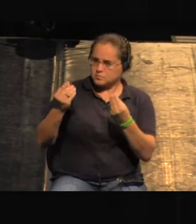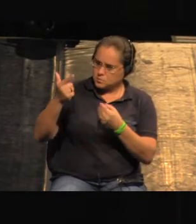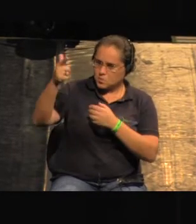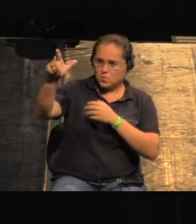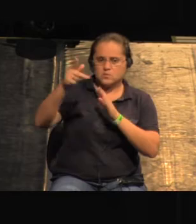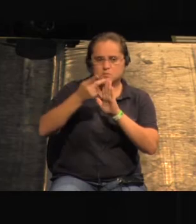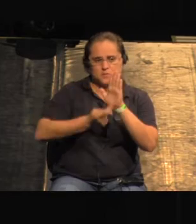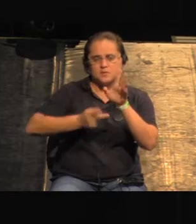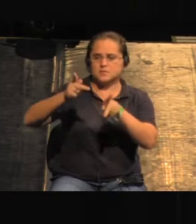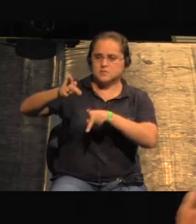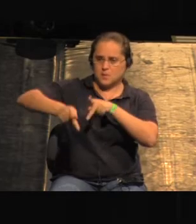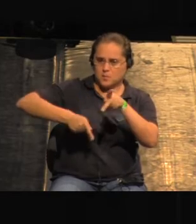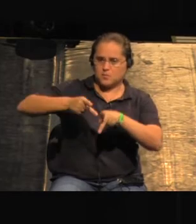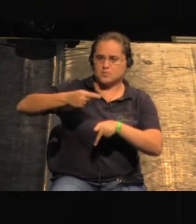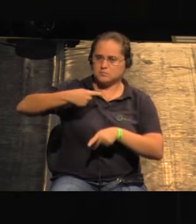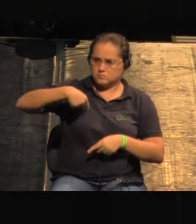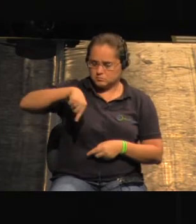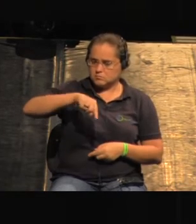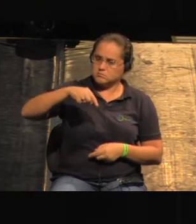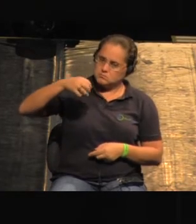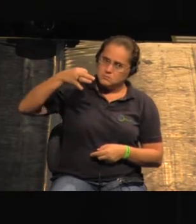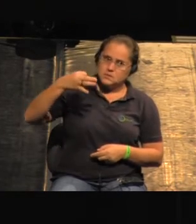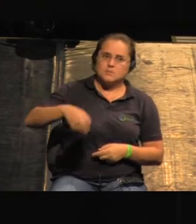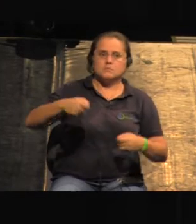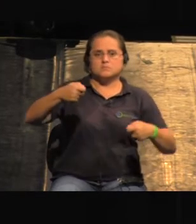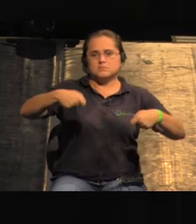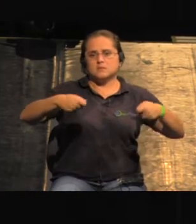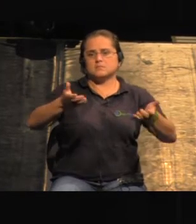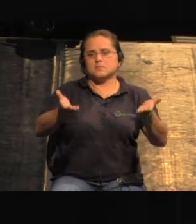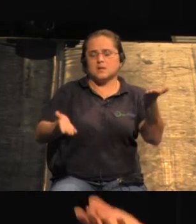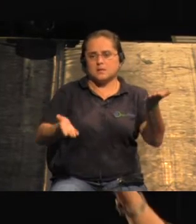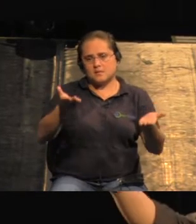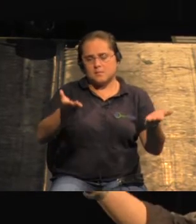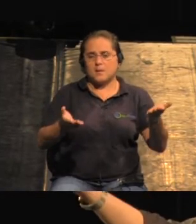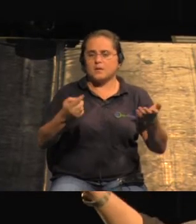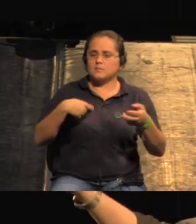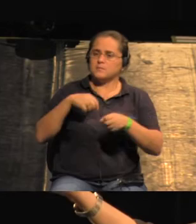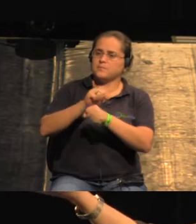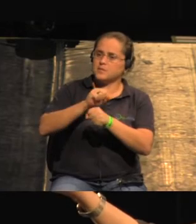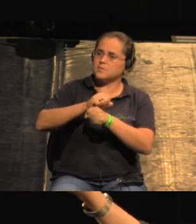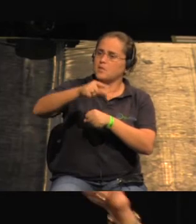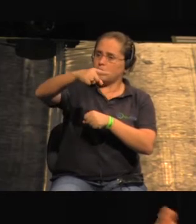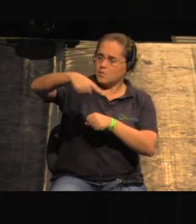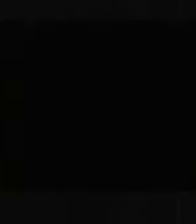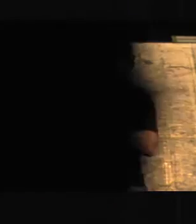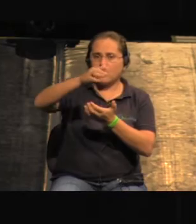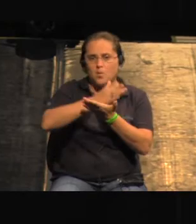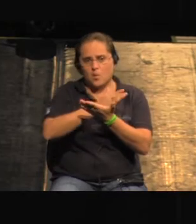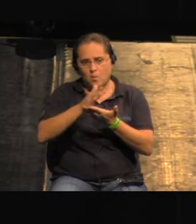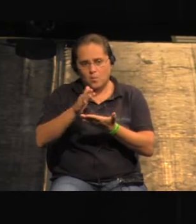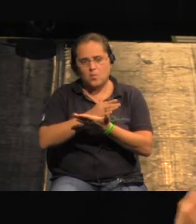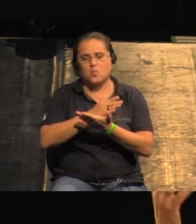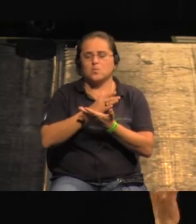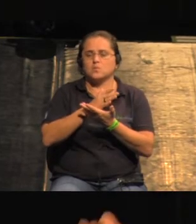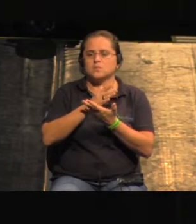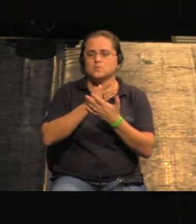de muitos outros projetos públicos, nós realmente precisamos equilibrar, e eu espero que